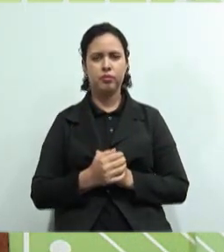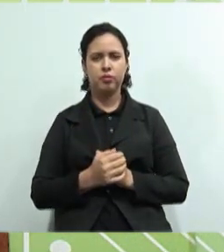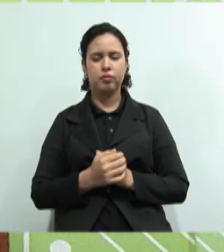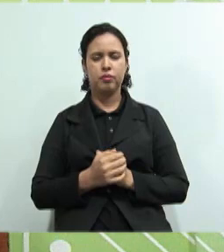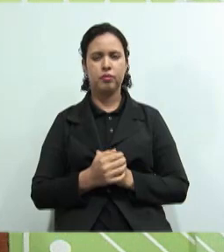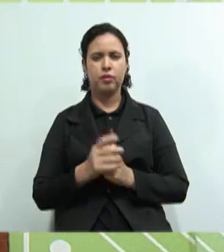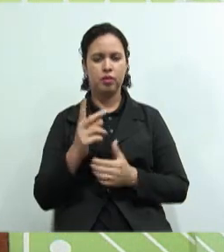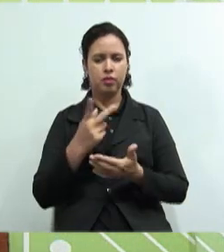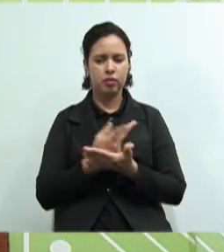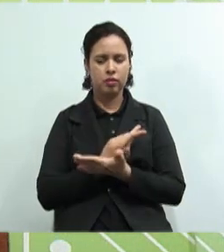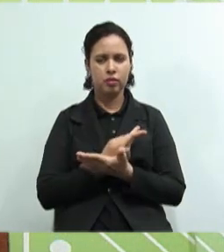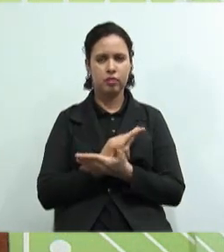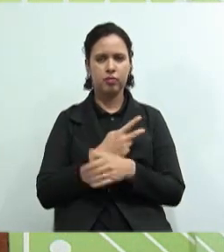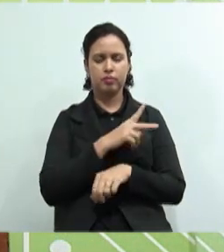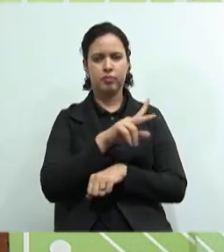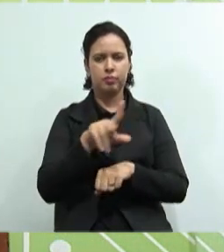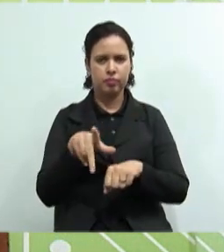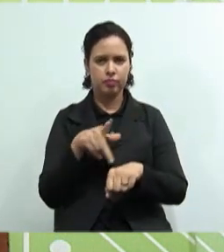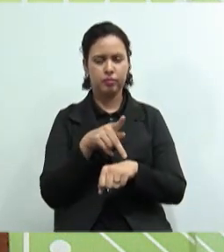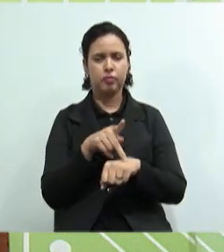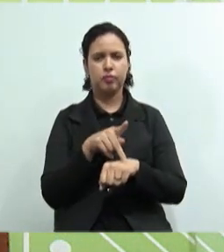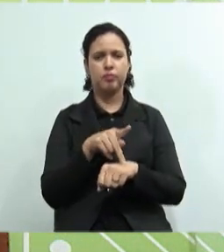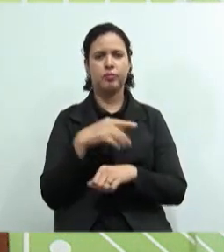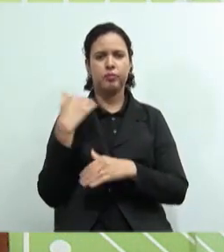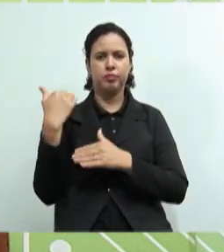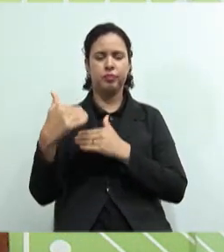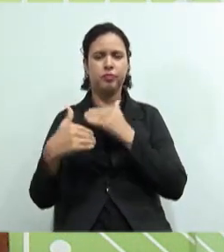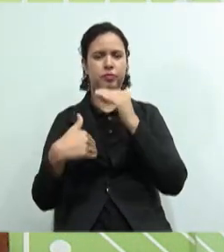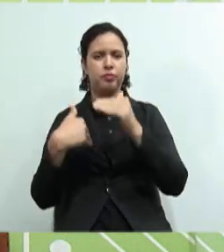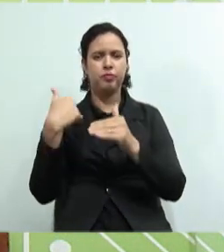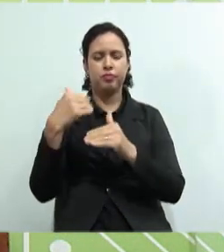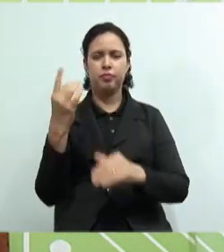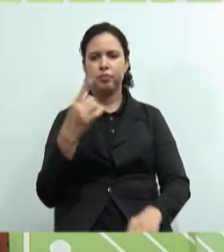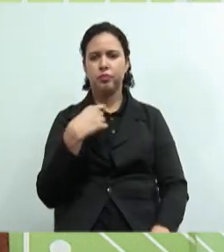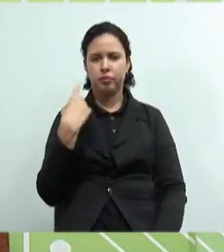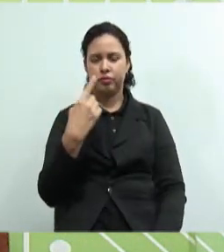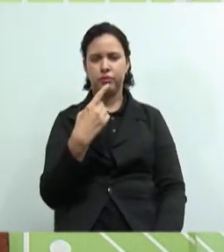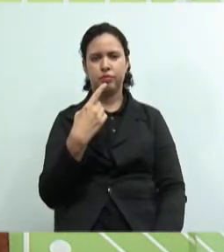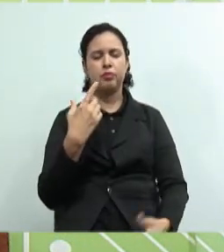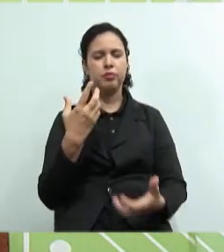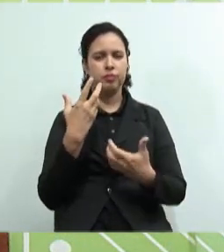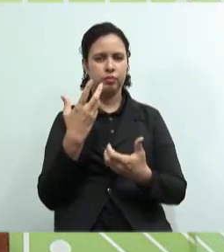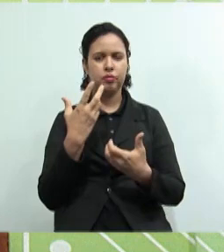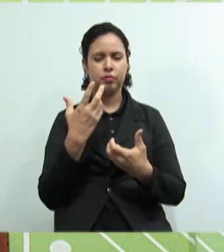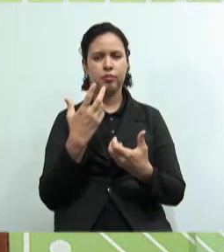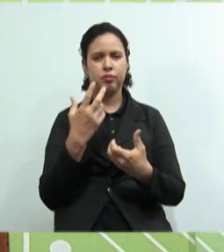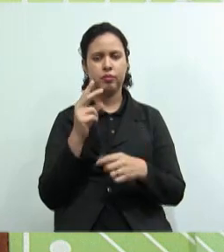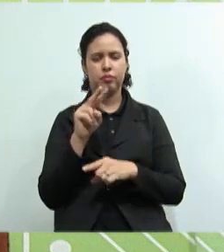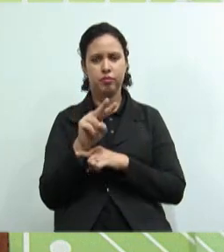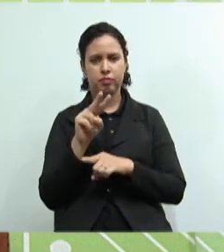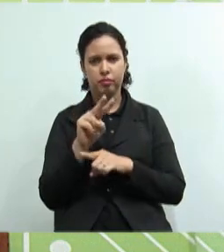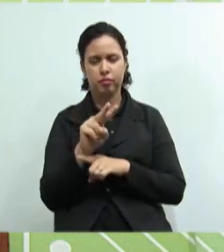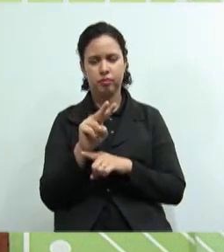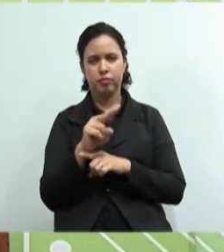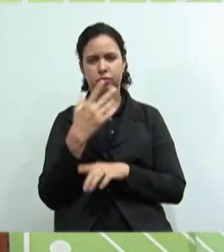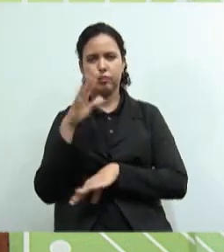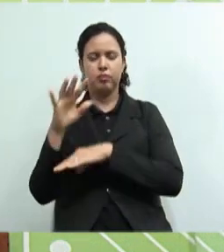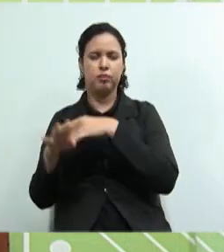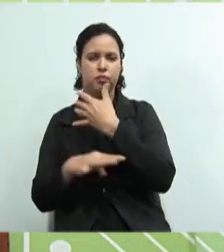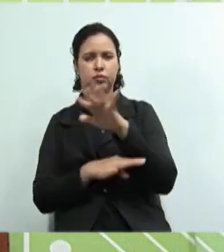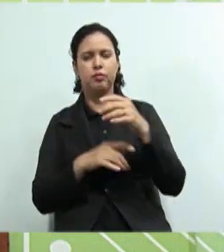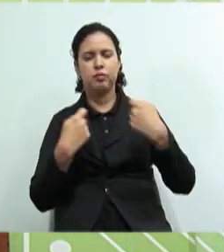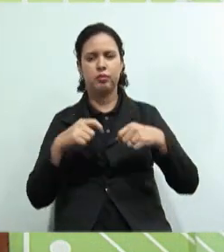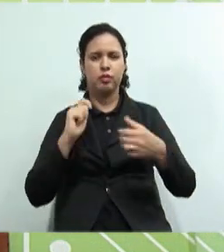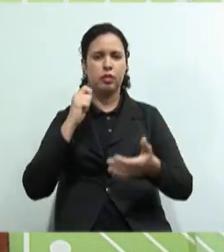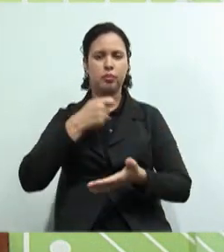acontece muito nos países que, à medida que eles vão se desenvolvendo. Se nós queremos uma proteção do meio ambiente, a gente tem que pagar por isso. Os consumidores têm que